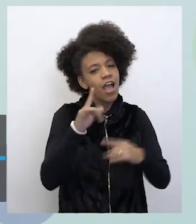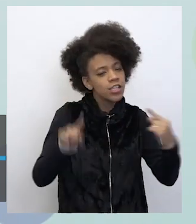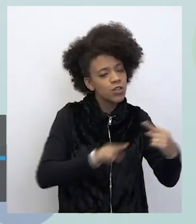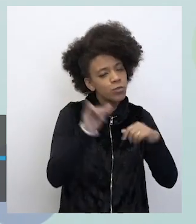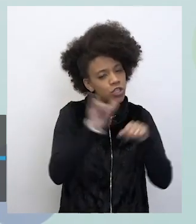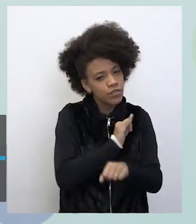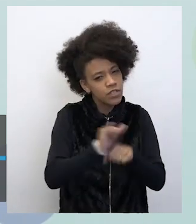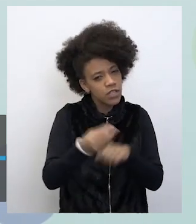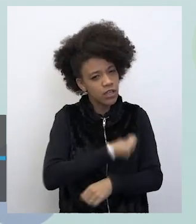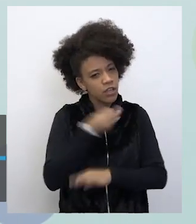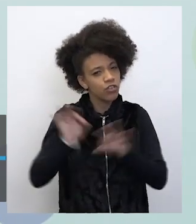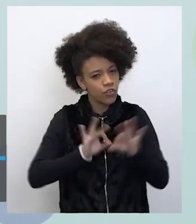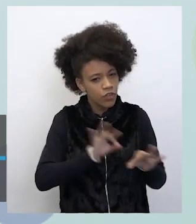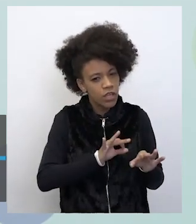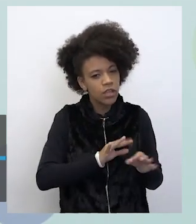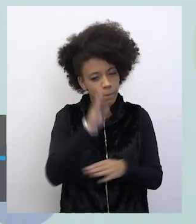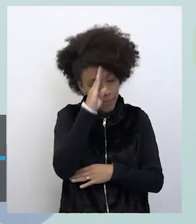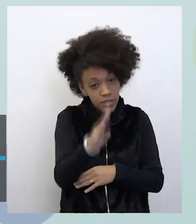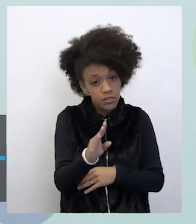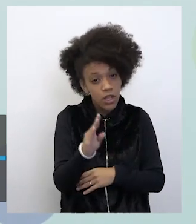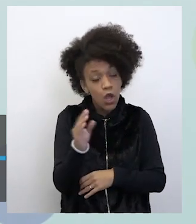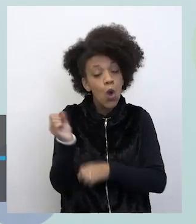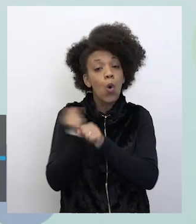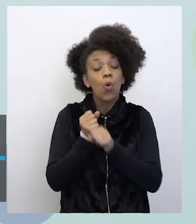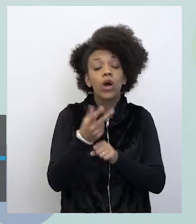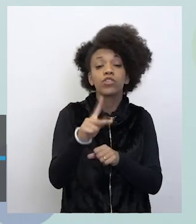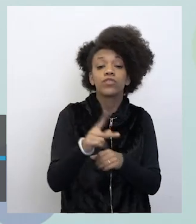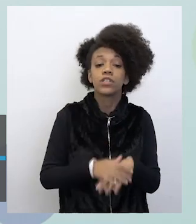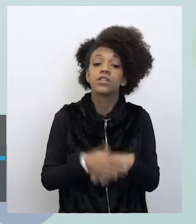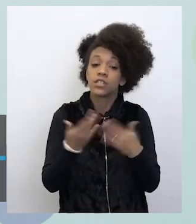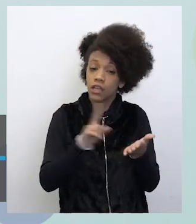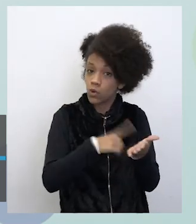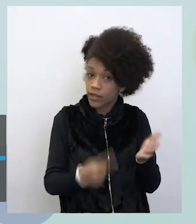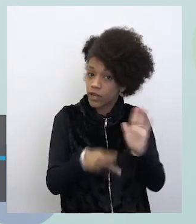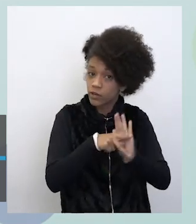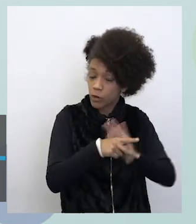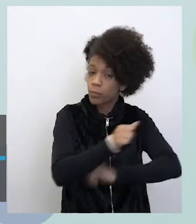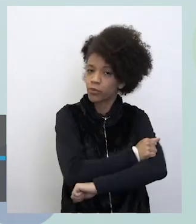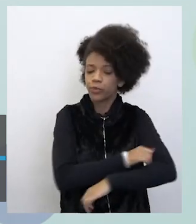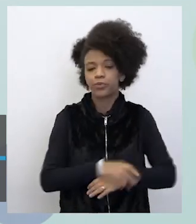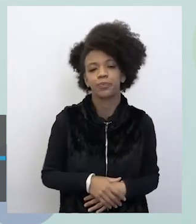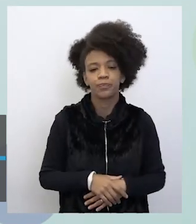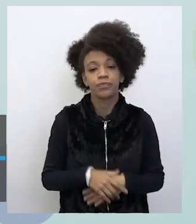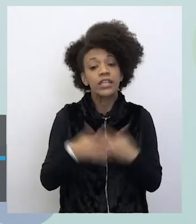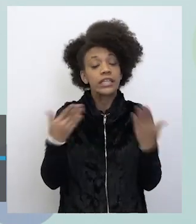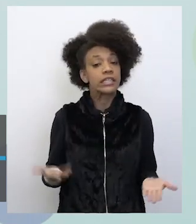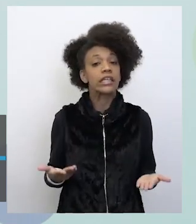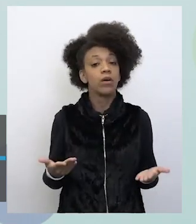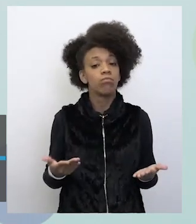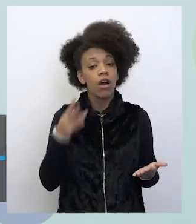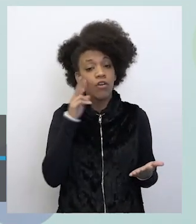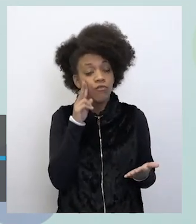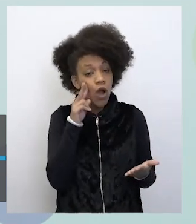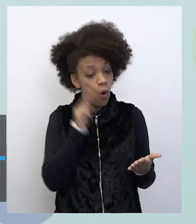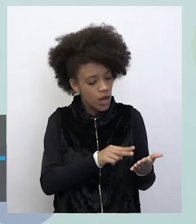outras competências priorizadas para o ano de vocês que estão aí no caderno, tá bom? Então, a gente vai olhar para